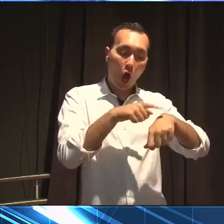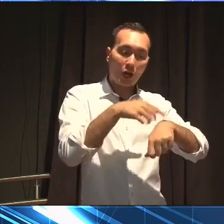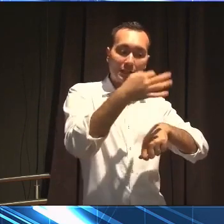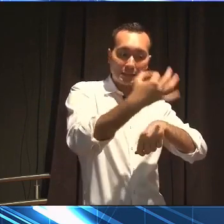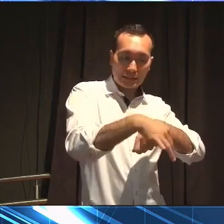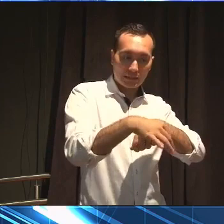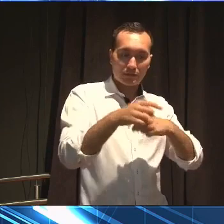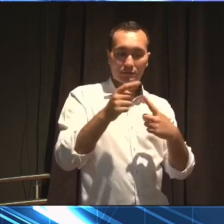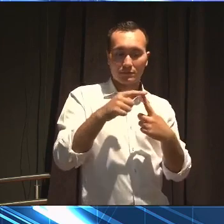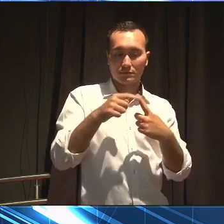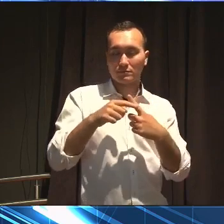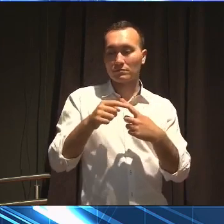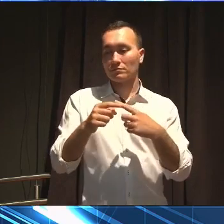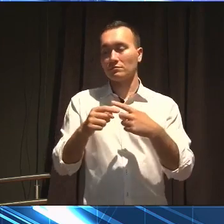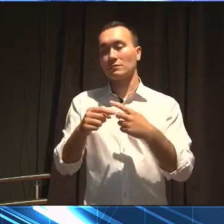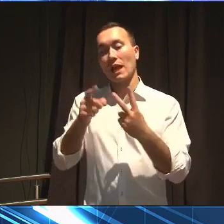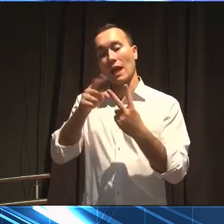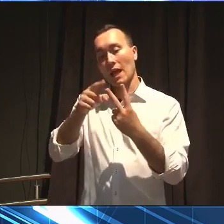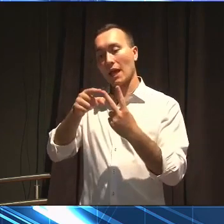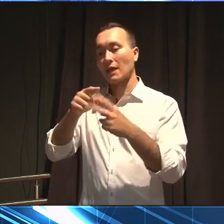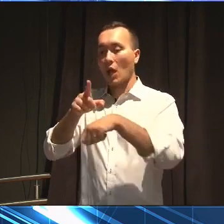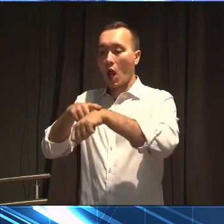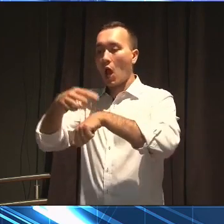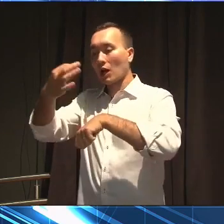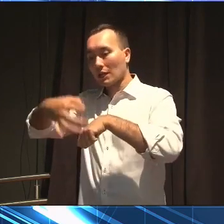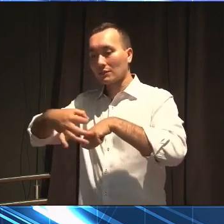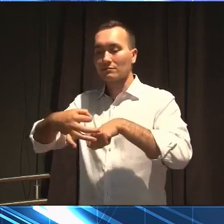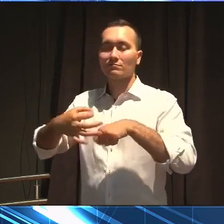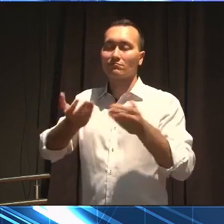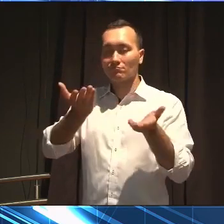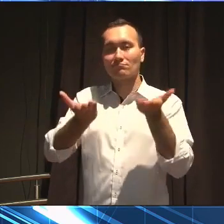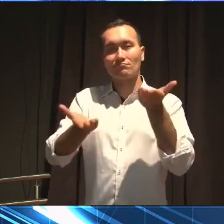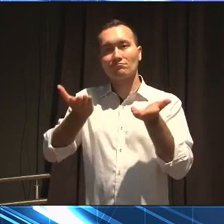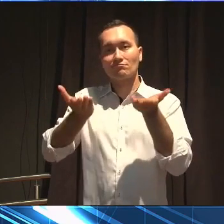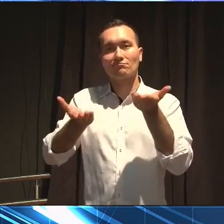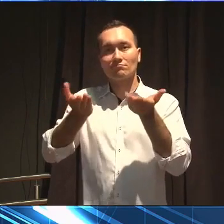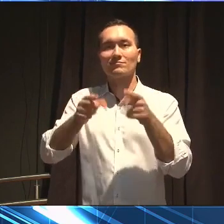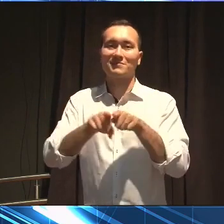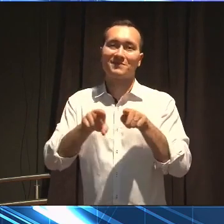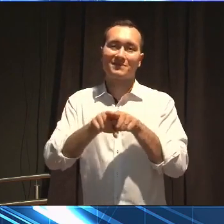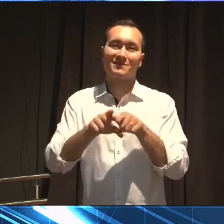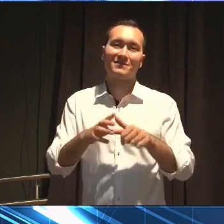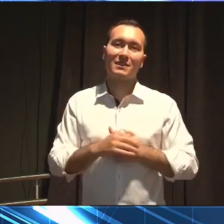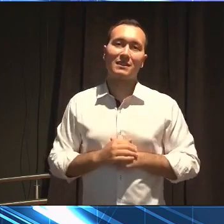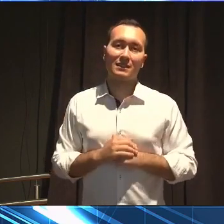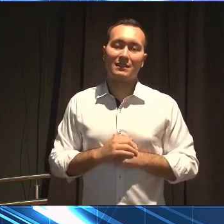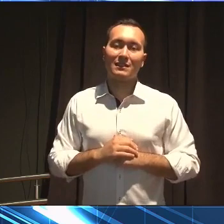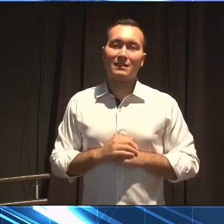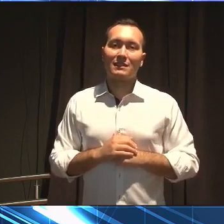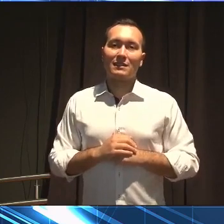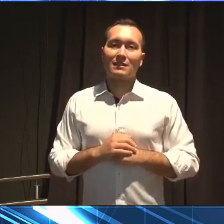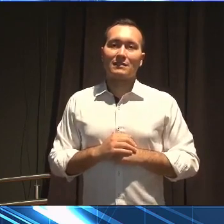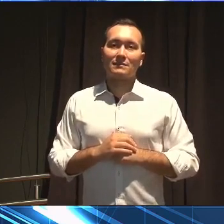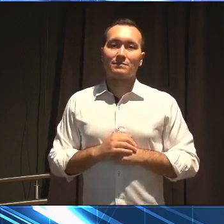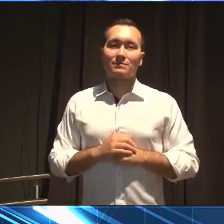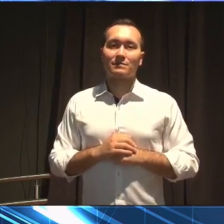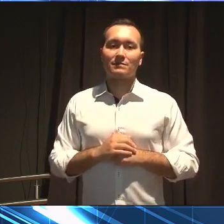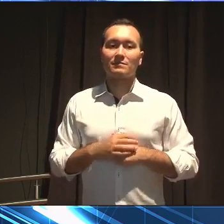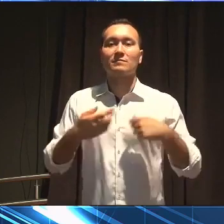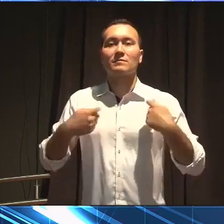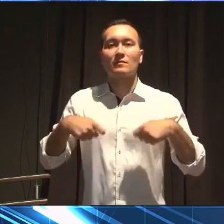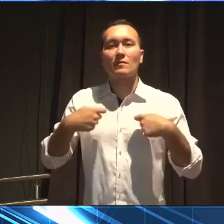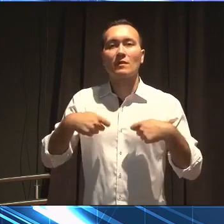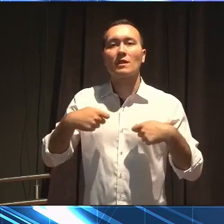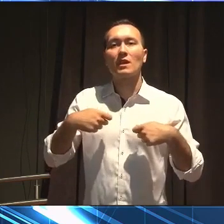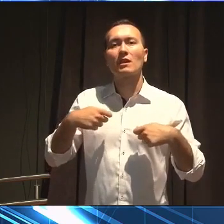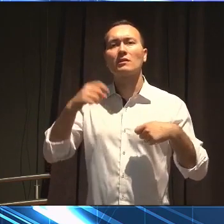puxado, ou a nossa bicicletinha, enfim, nosso meio de transporte. Então, isso é uma coisa que a gente tem que começar a